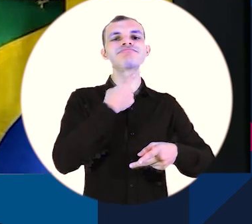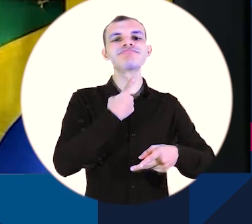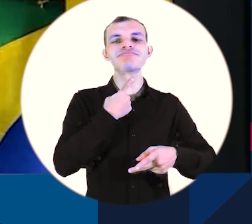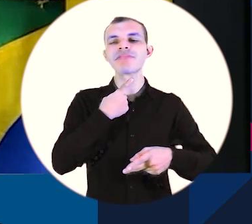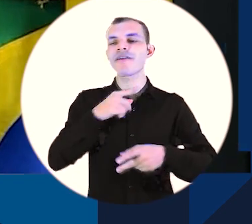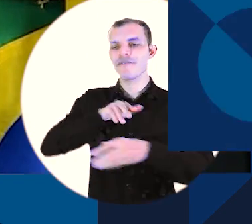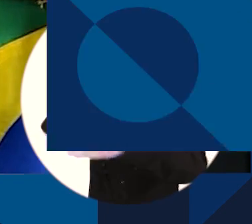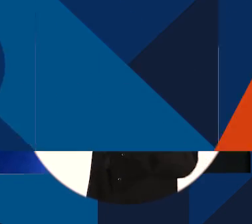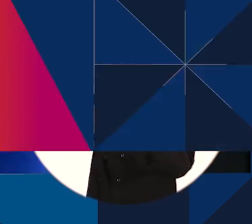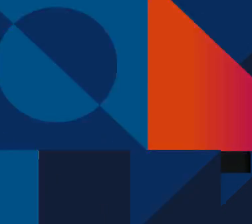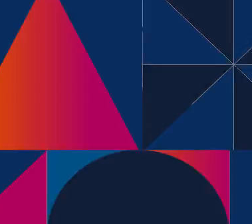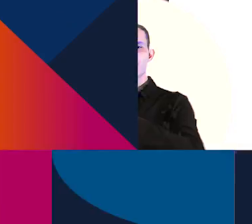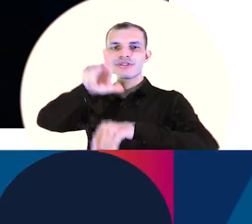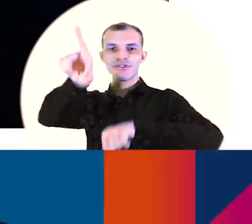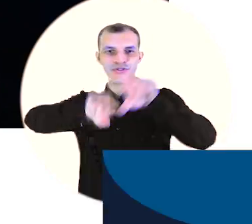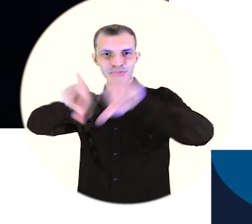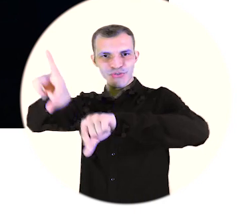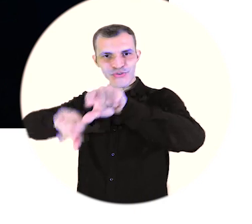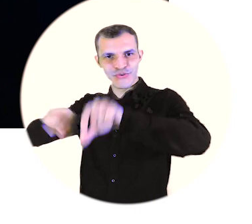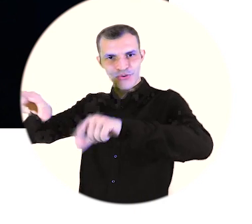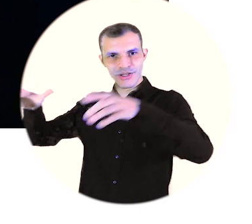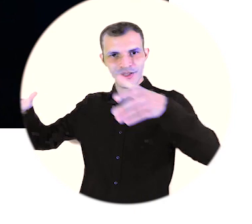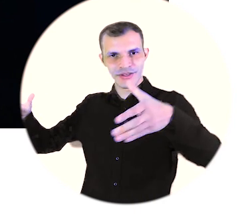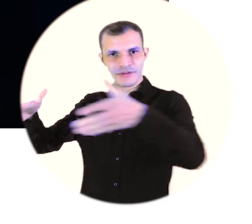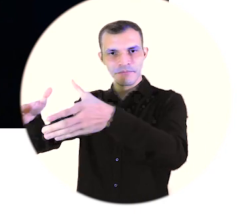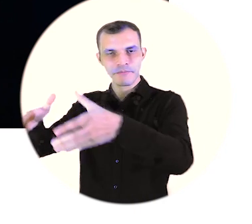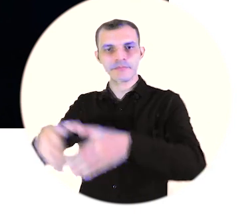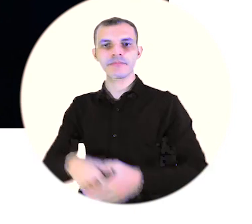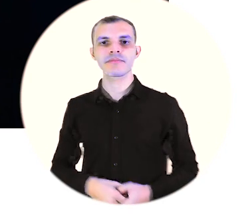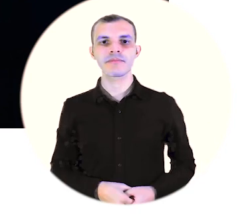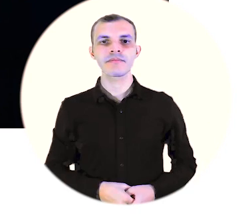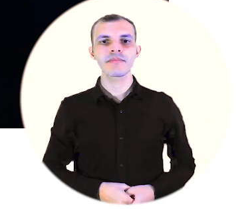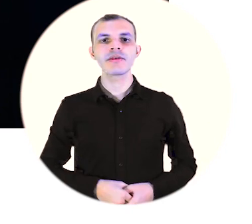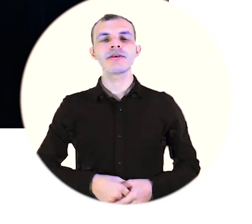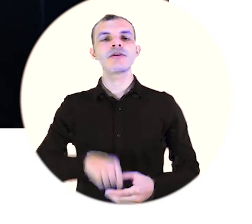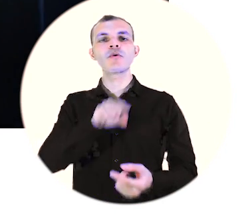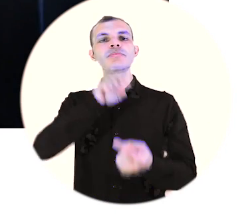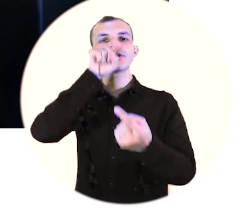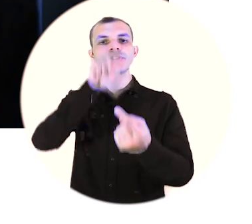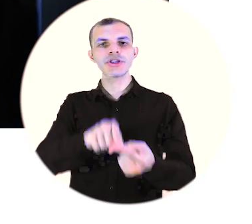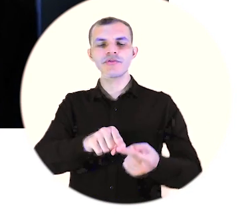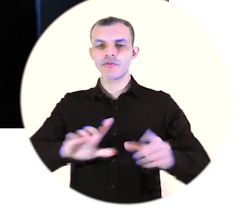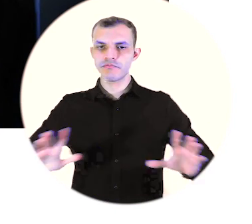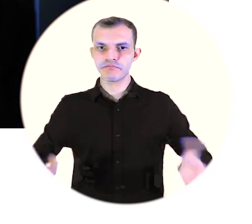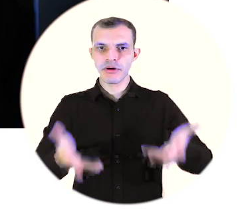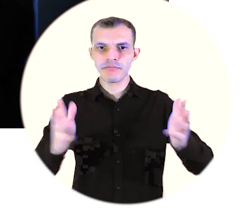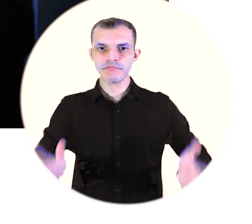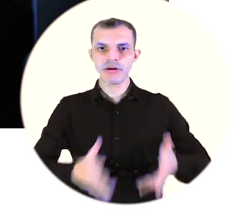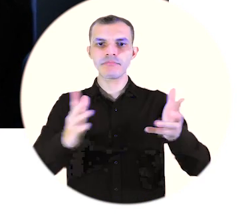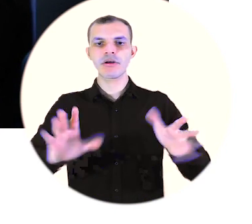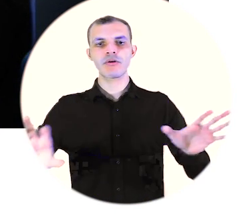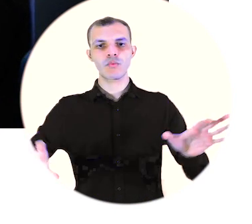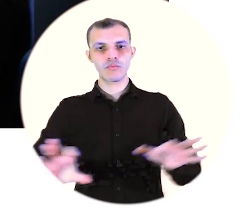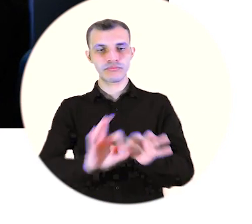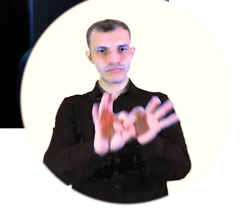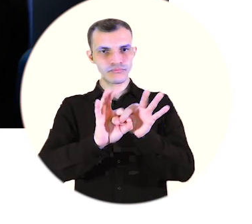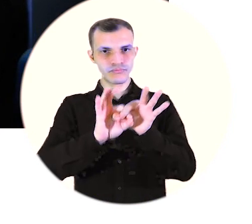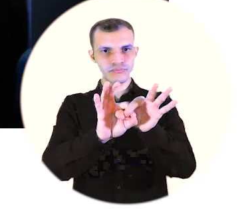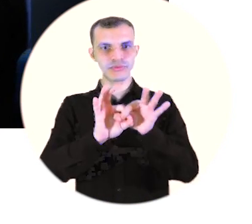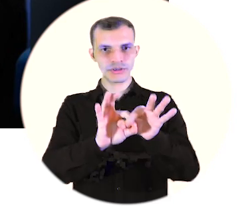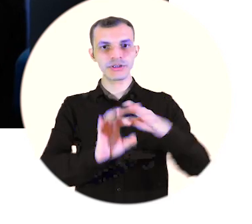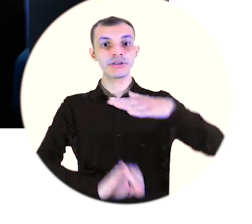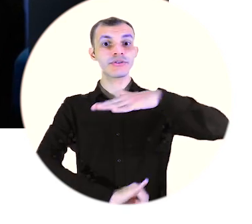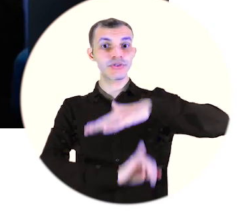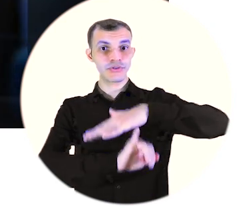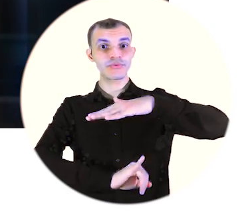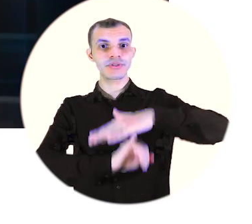isso, cabe sempre à advocacia e à Ordem fortalecer o vínculo institucional e manter o diálogo com esta grande